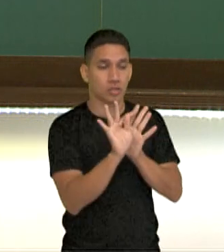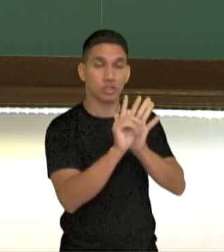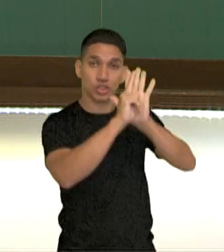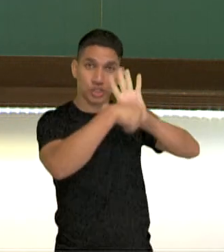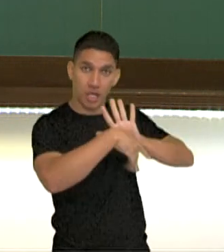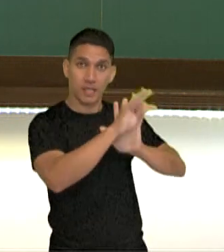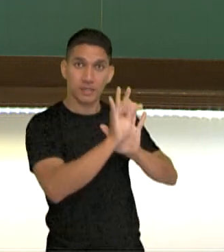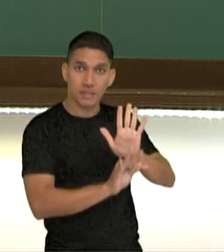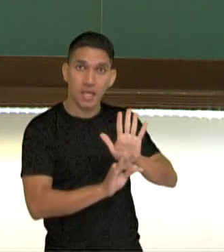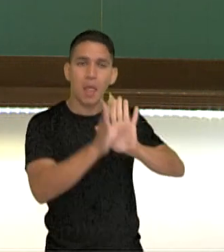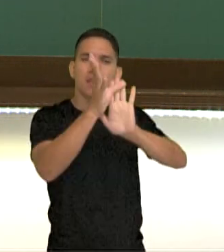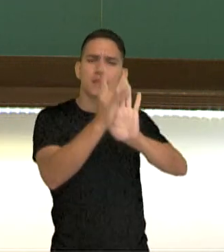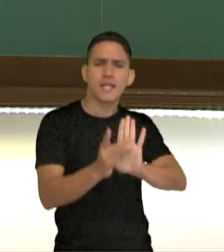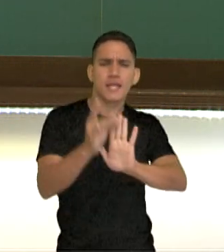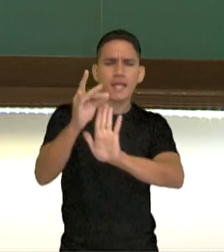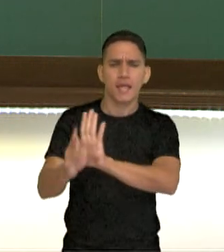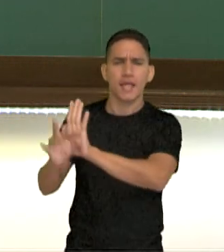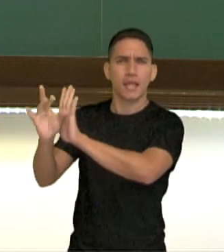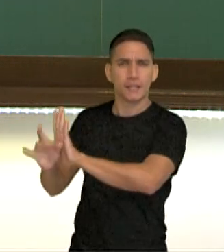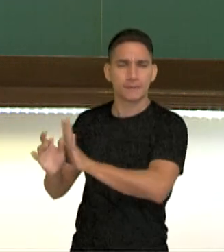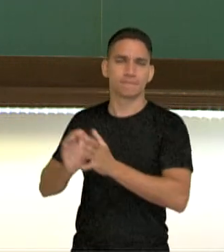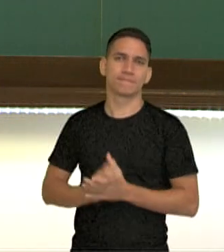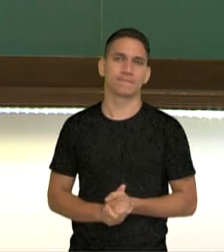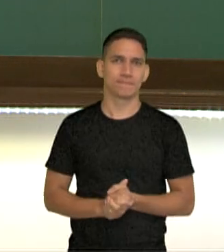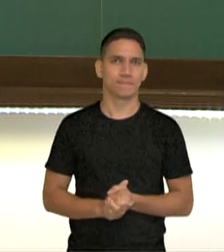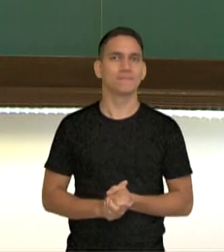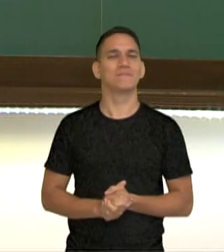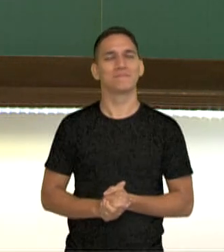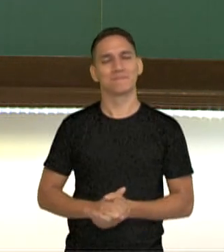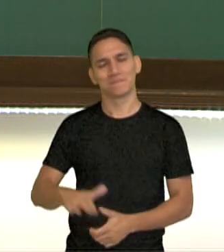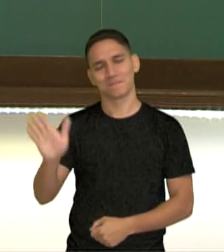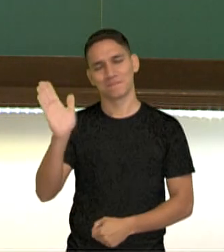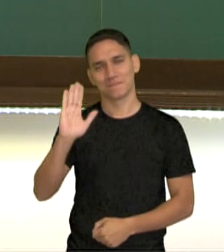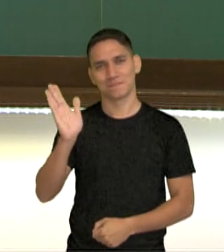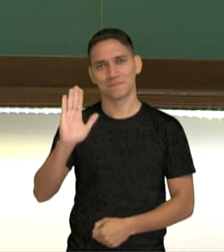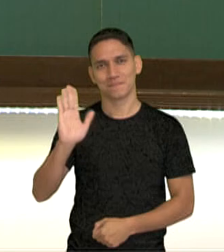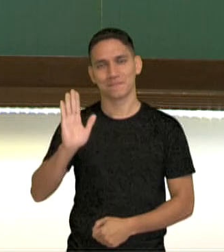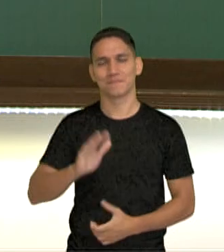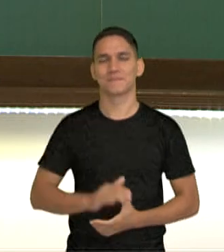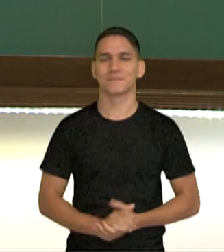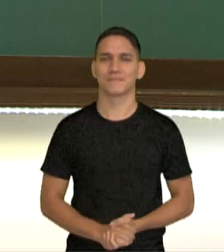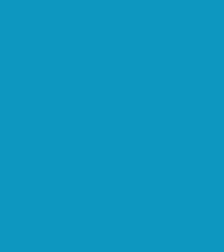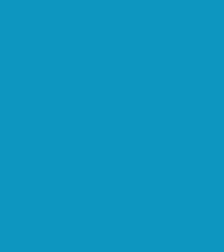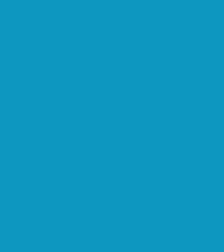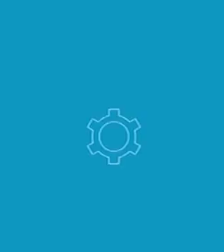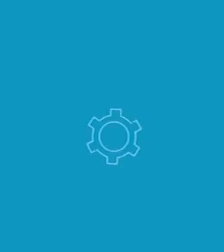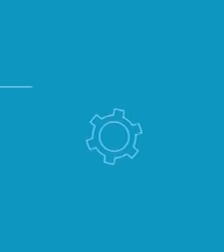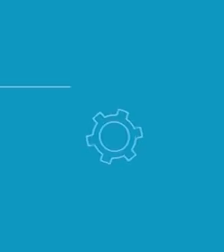textual Descriptive Text. See you on next class!